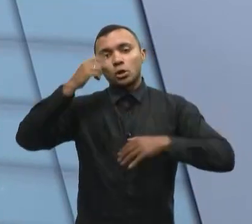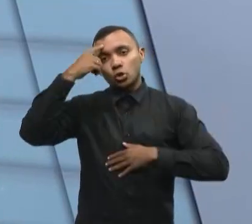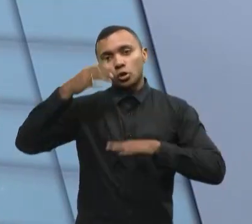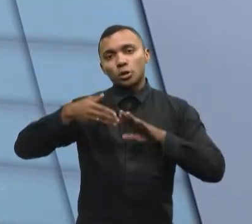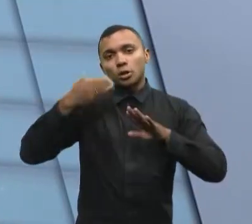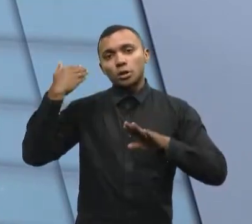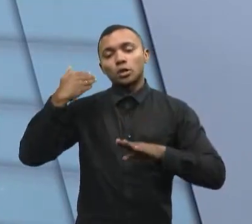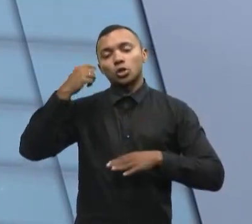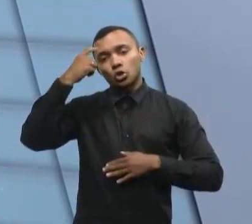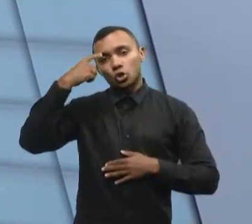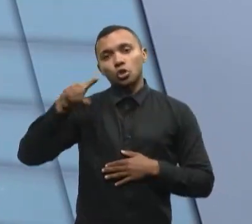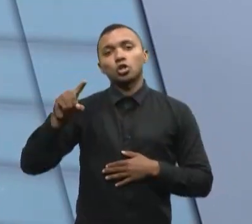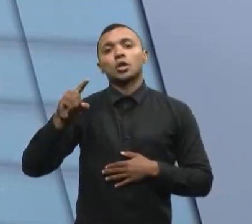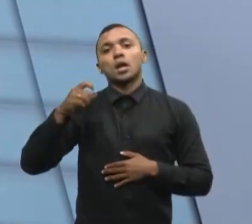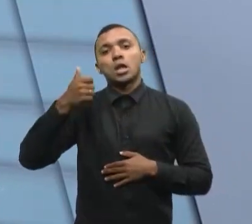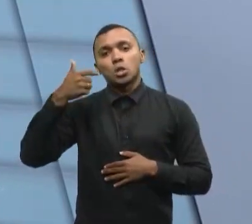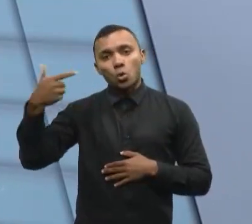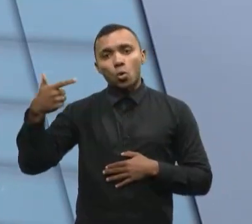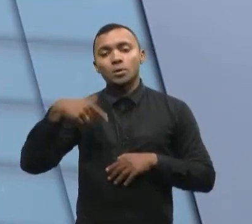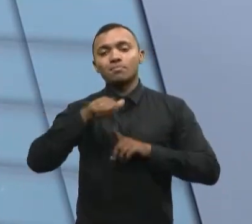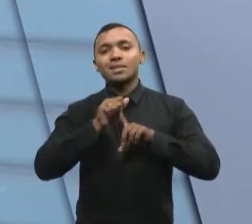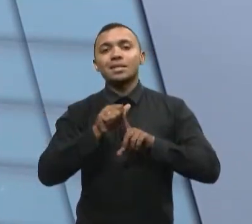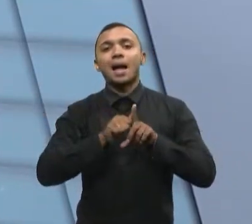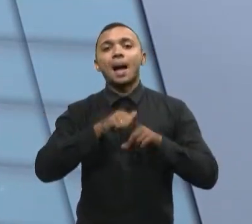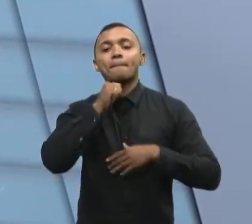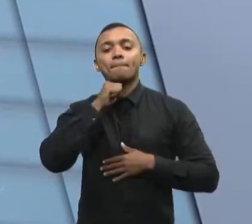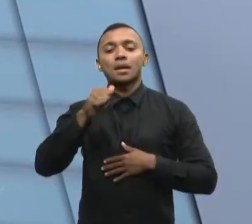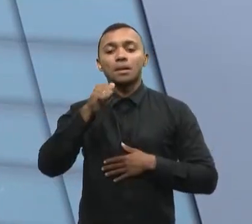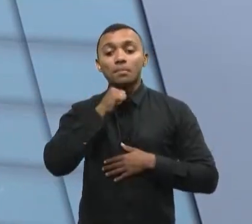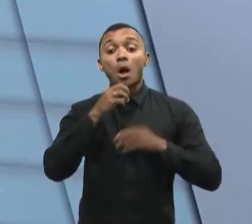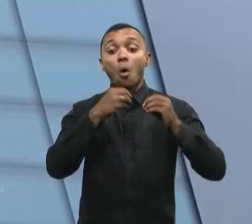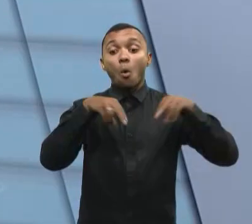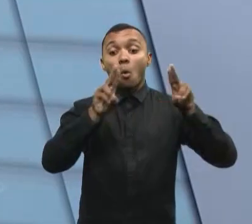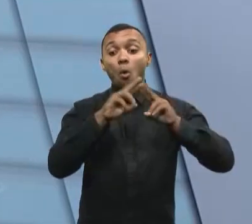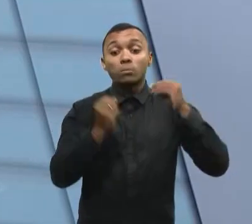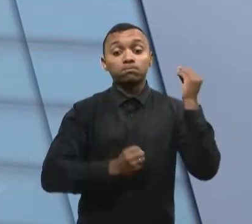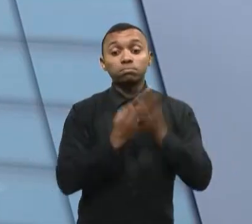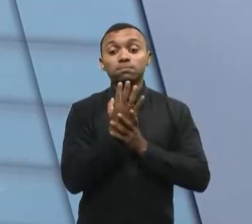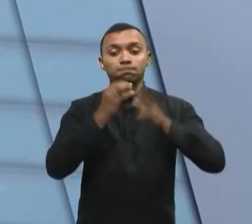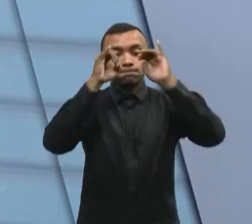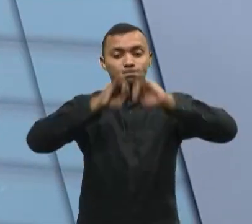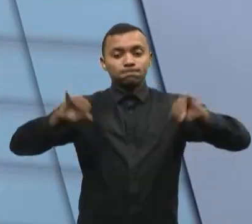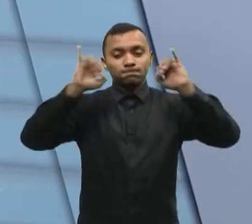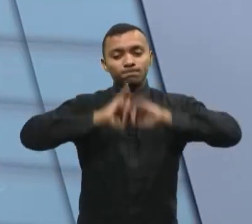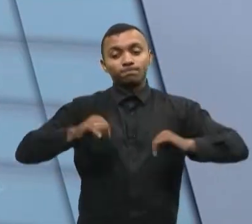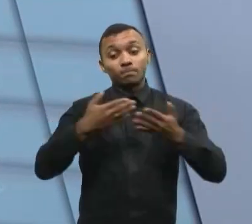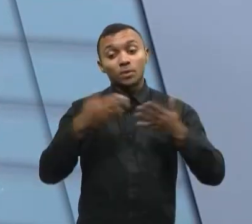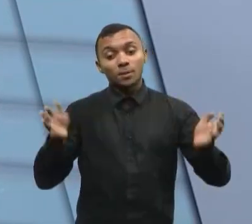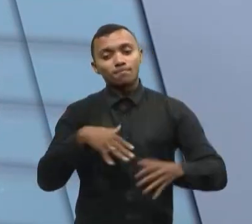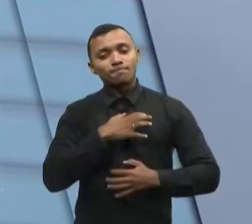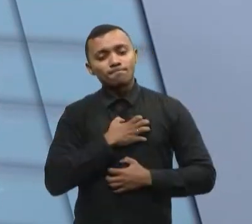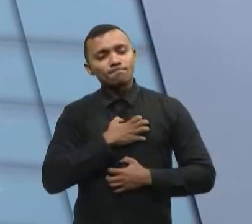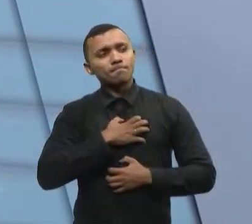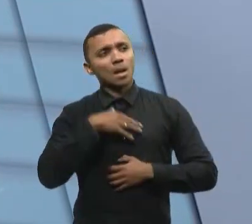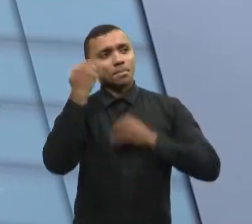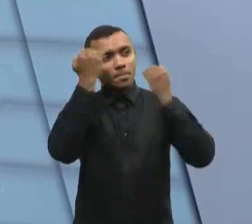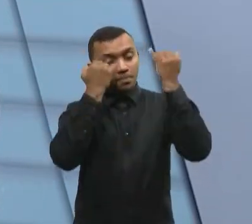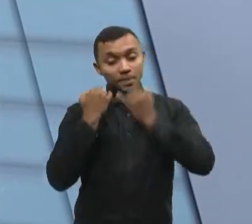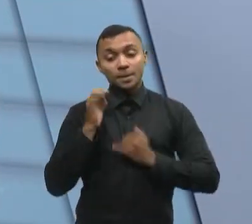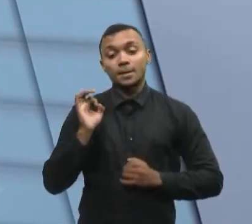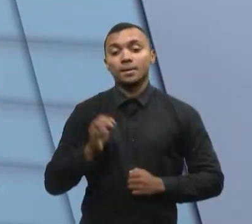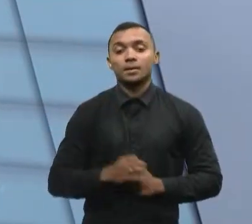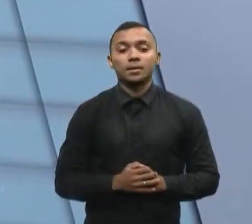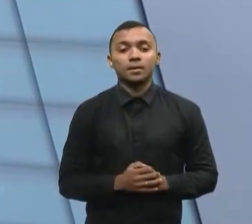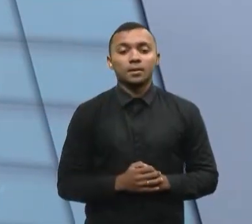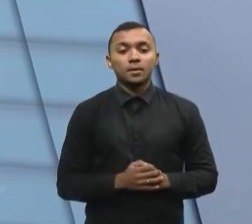dia estabelecido pela ONU para fazer exatamente uma reflexão, uma sensibilização e uma mobilização sobre isso. Doutor